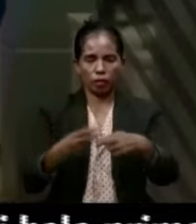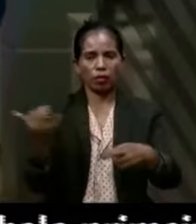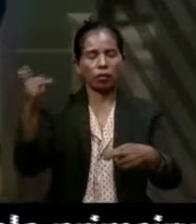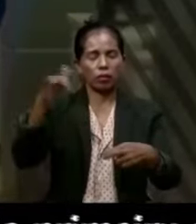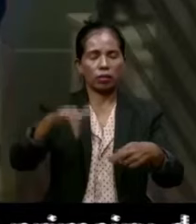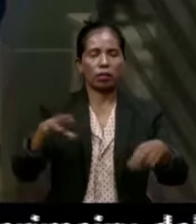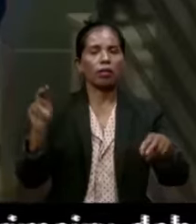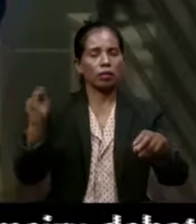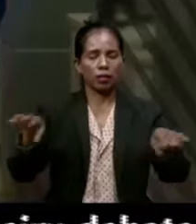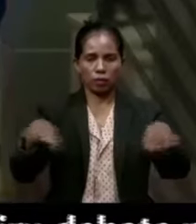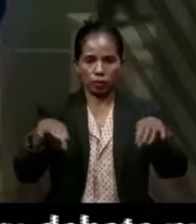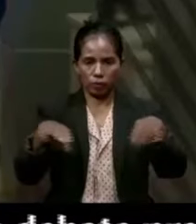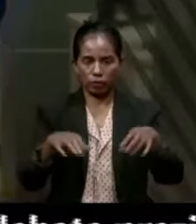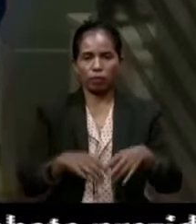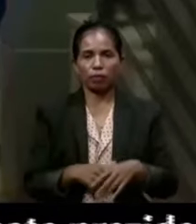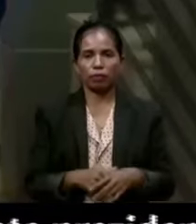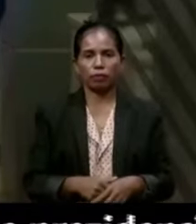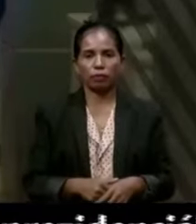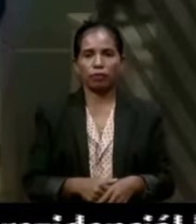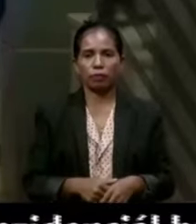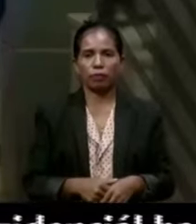ne serviso.